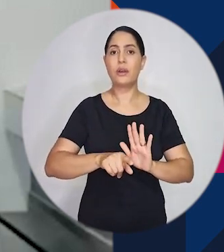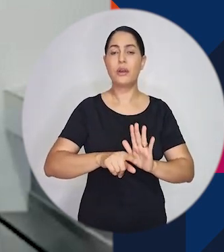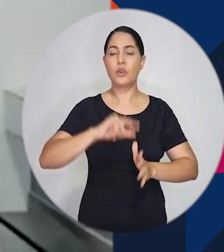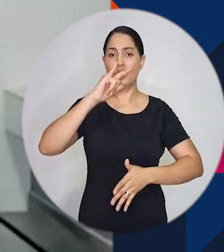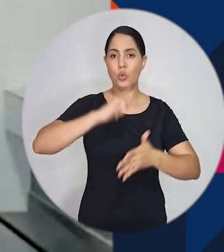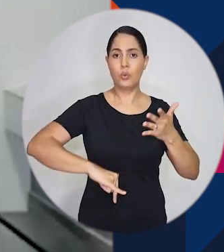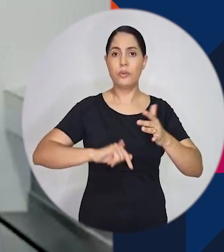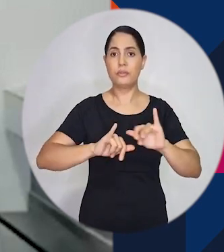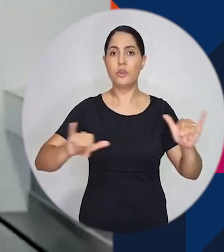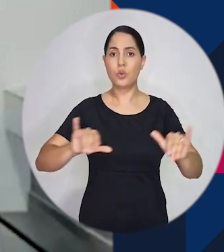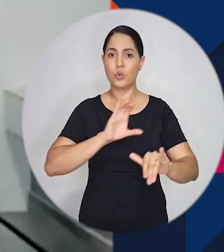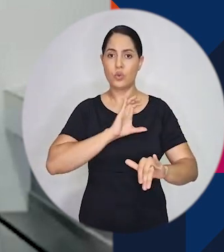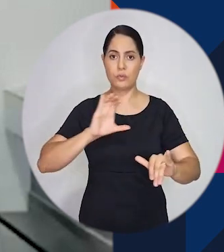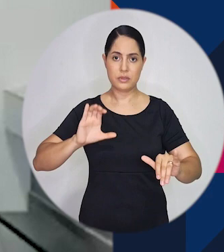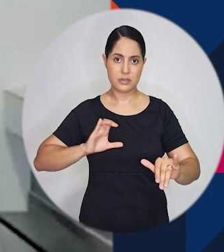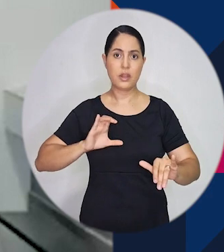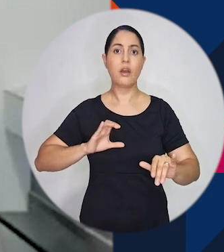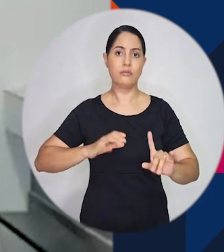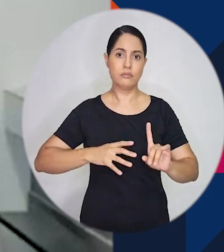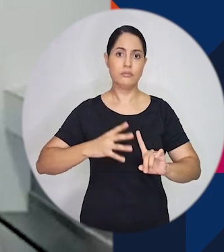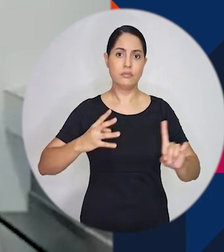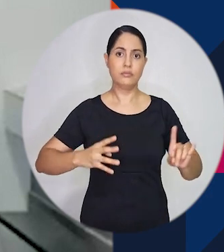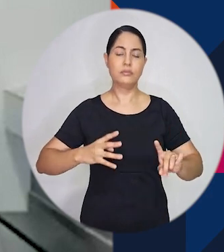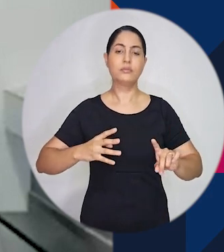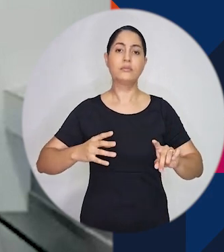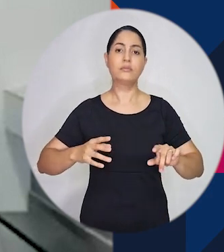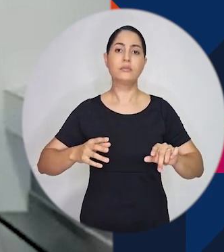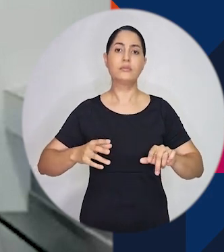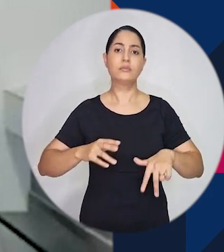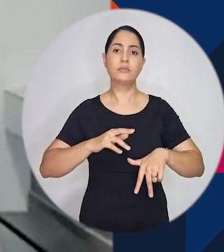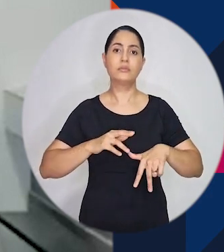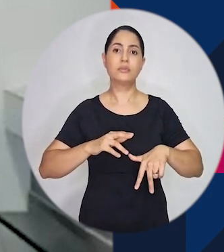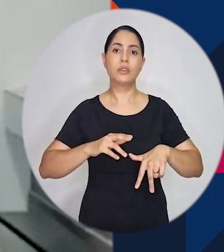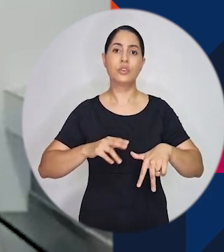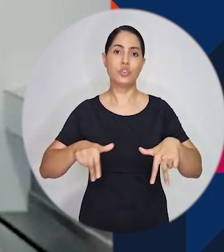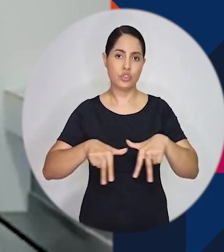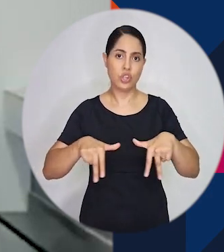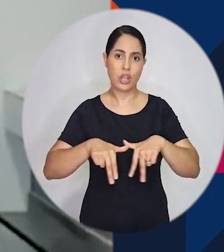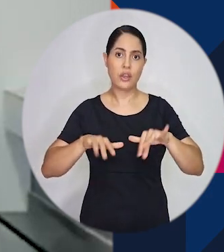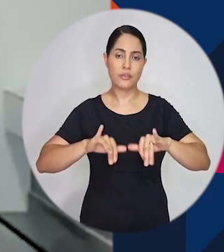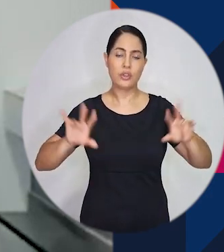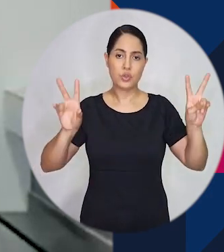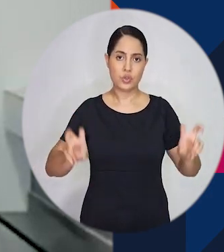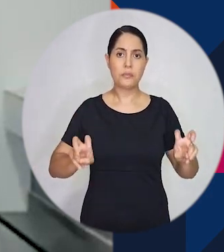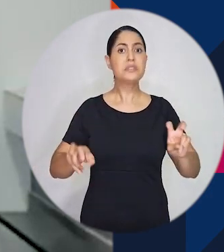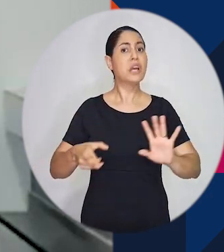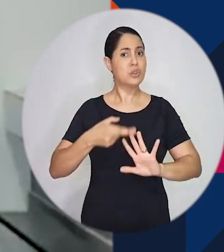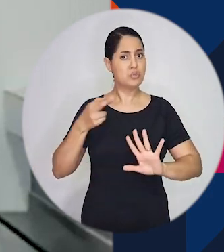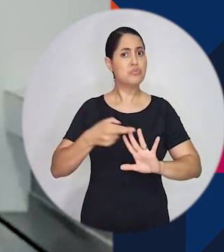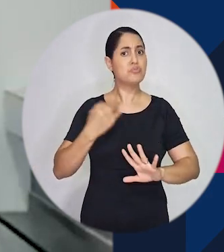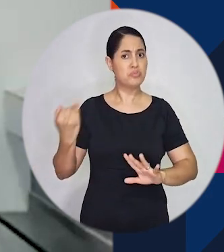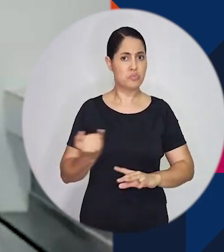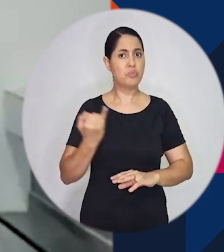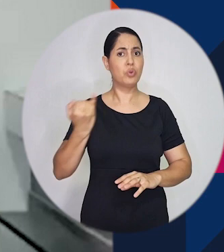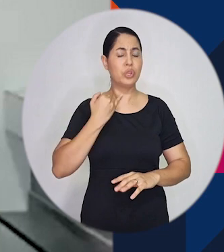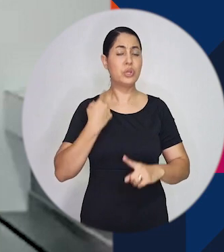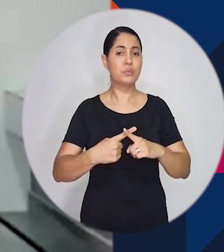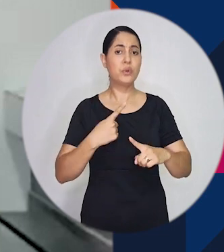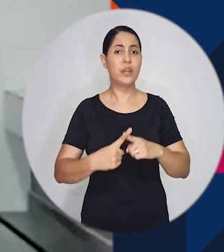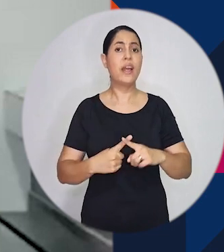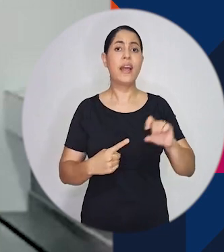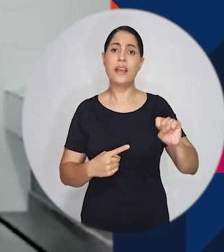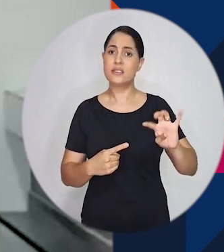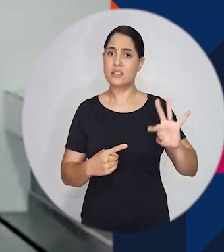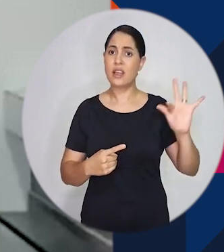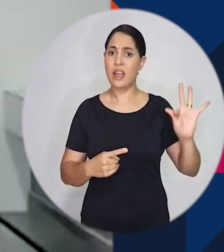Comissão da Diversidade Sexual e de Gênero, que foi no sentido de que essa resolução seria oportuna, porque já é um assunto que